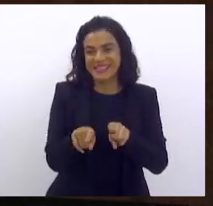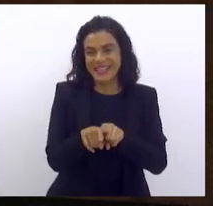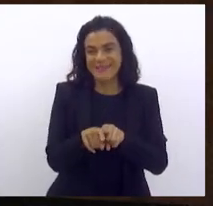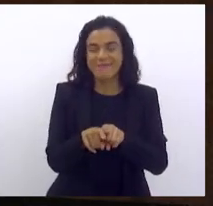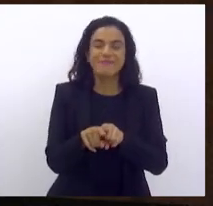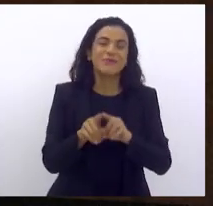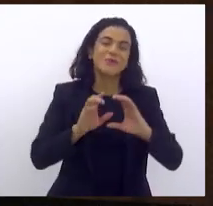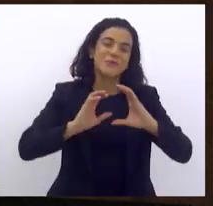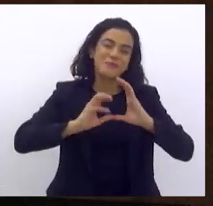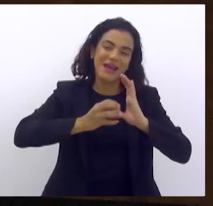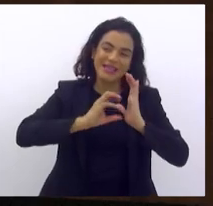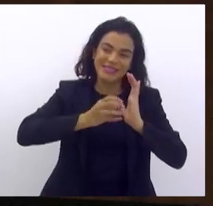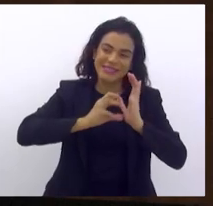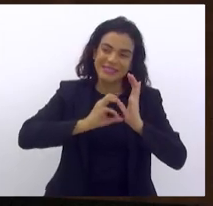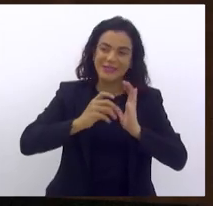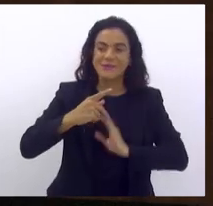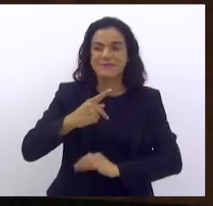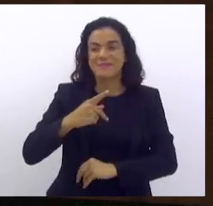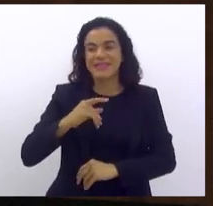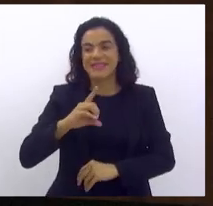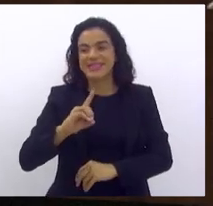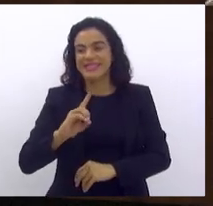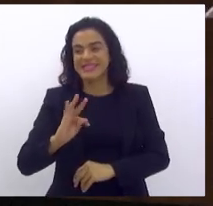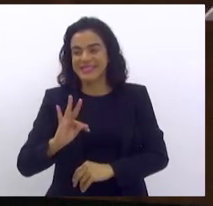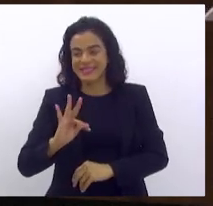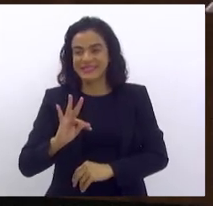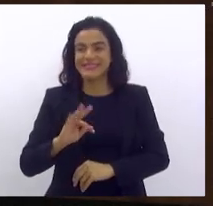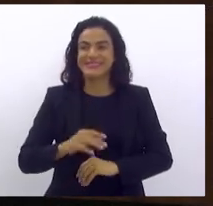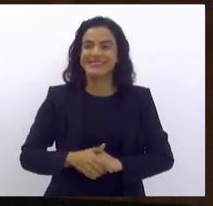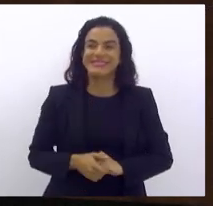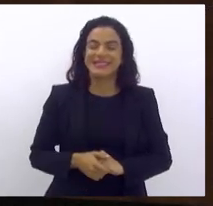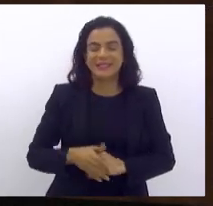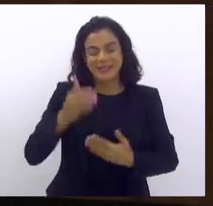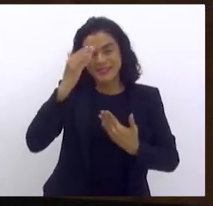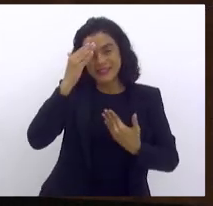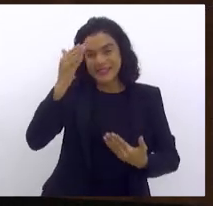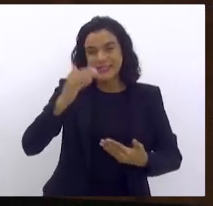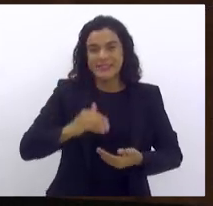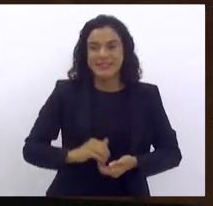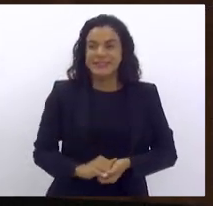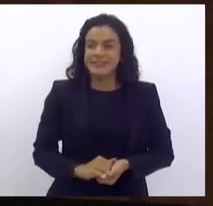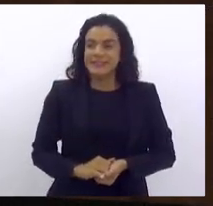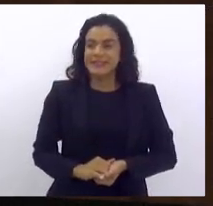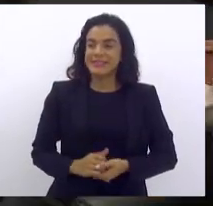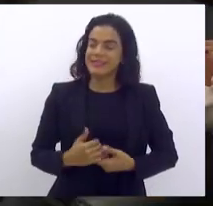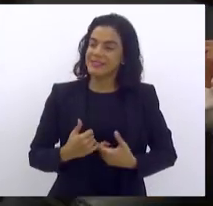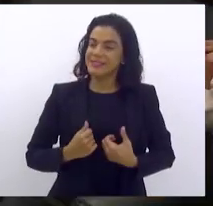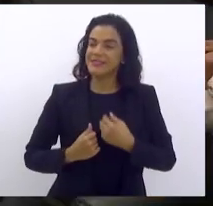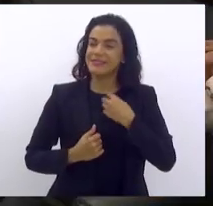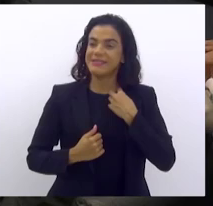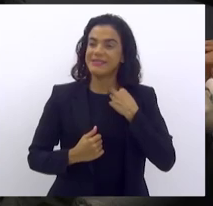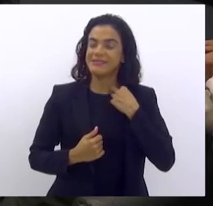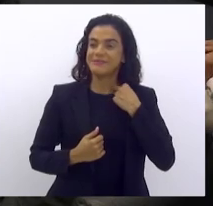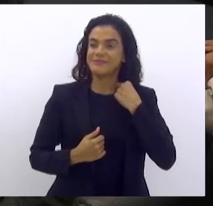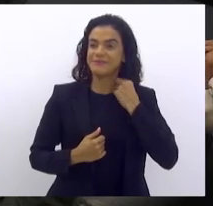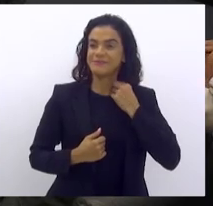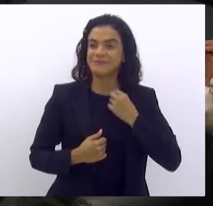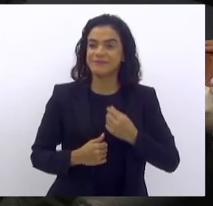PDT em todo o país, afirma um deputado como Gola. Muito obrigada, presidente.